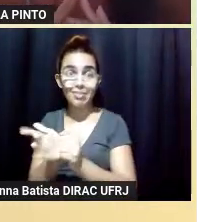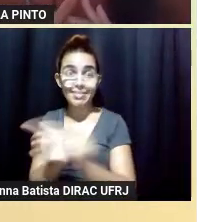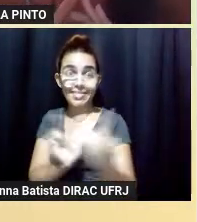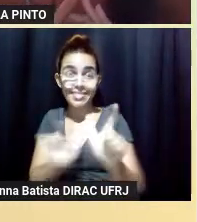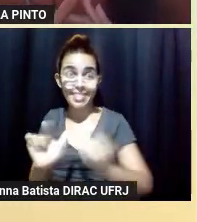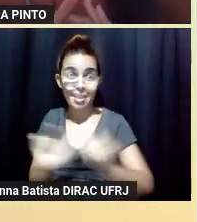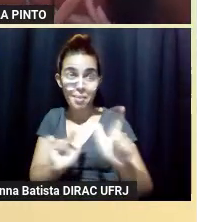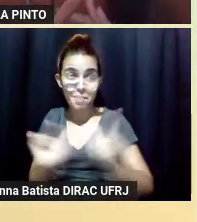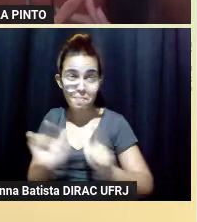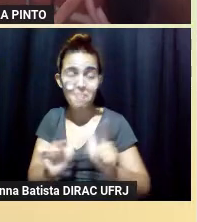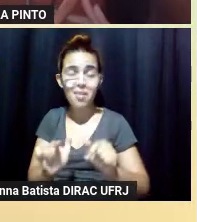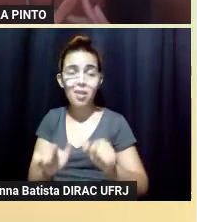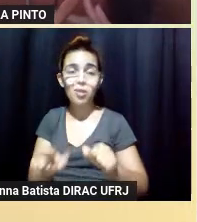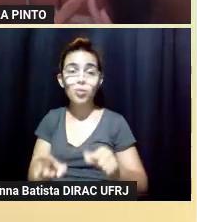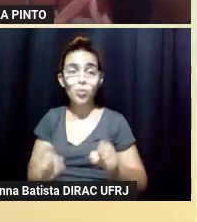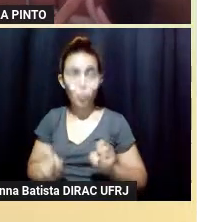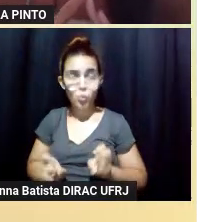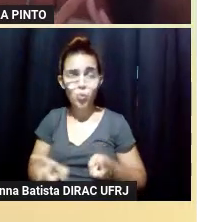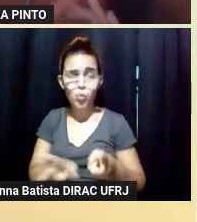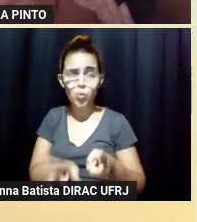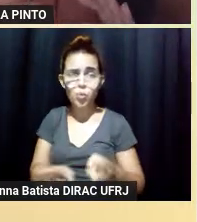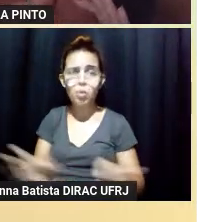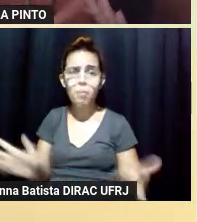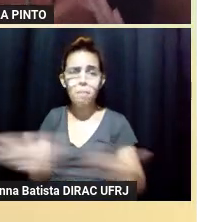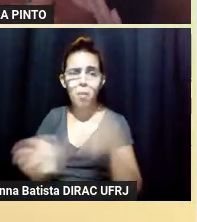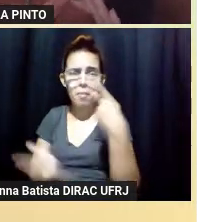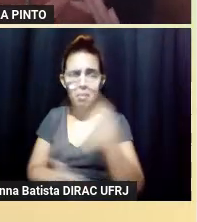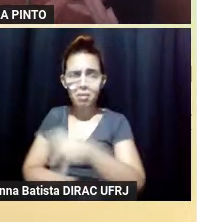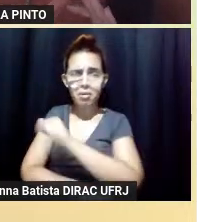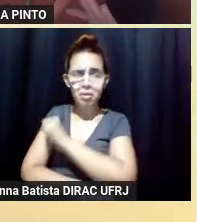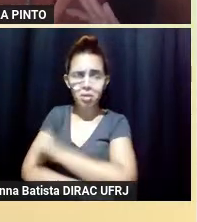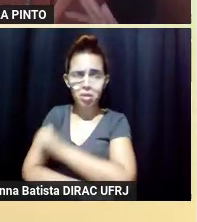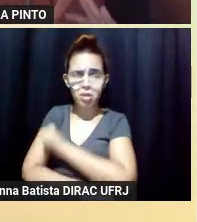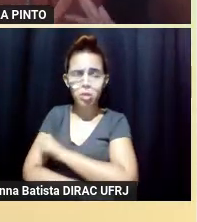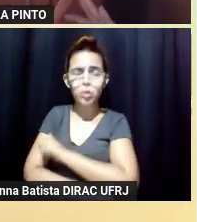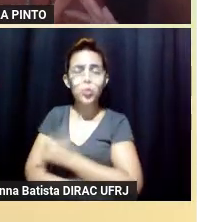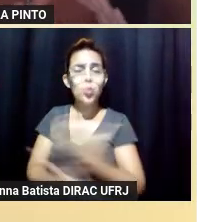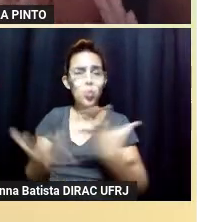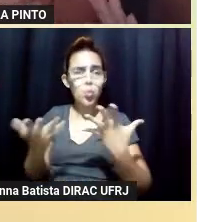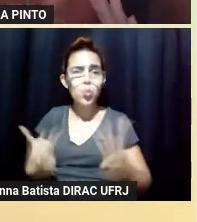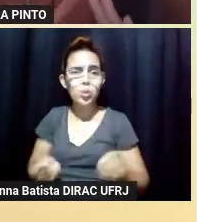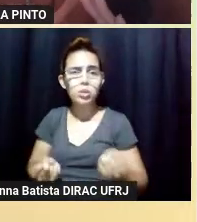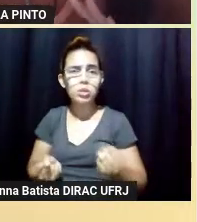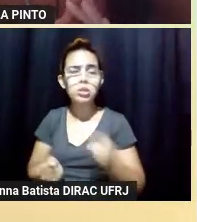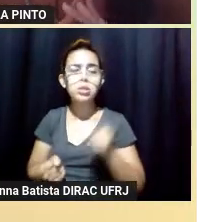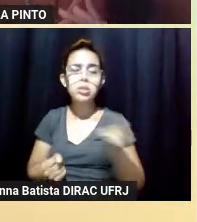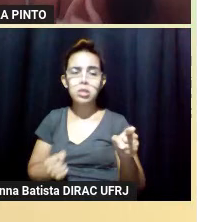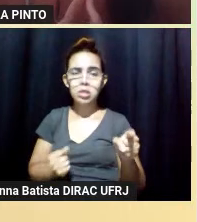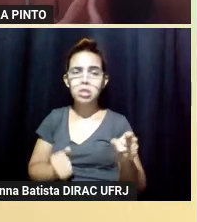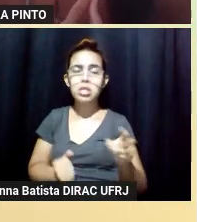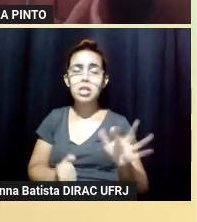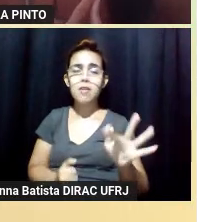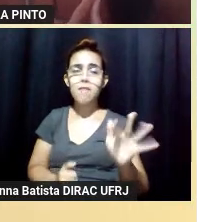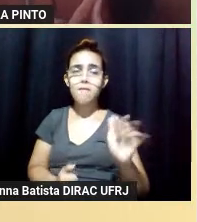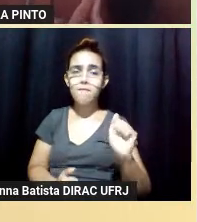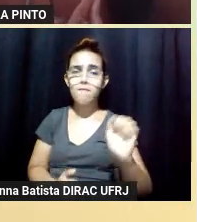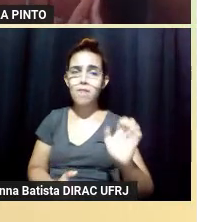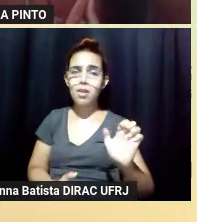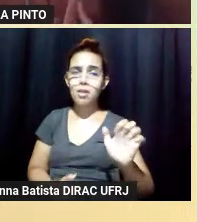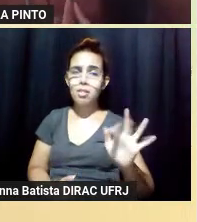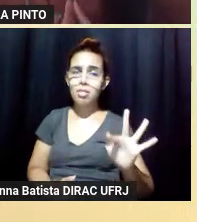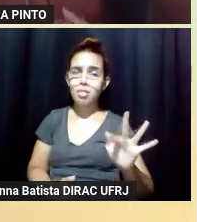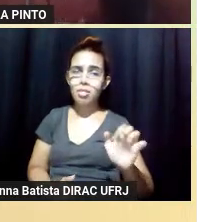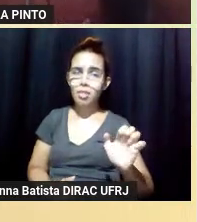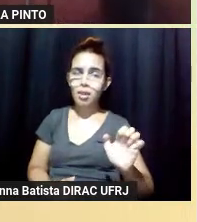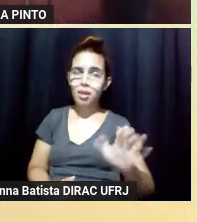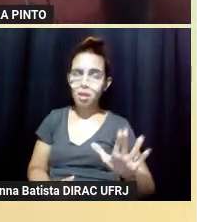na Secretaria Municipal de Educação do Rio. Assumi mais uma de 40 horas na FAETEC e mais uma de 16 horas em Angra dos